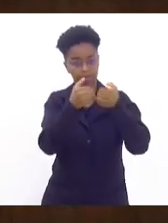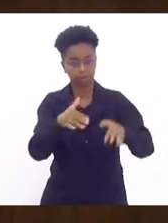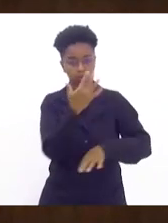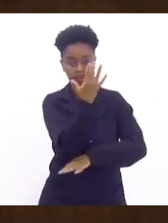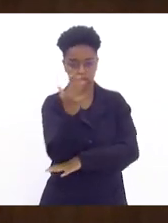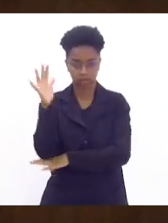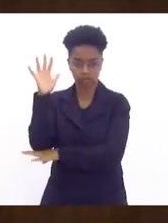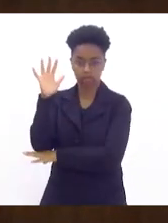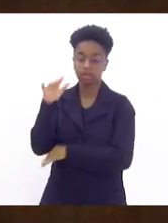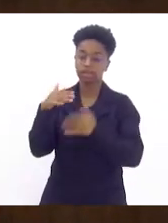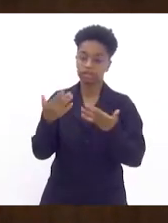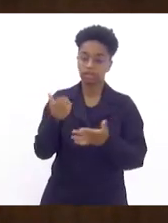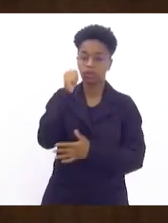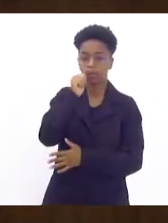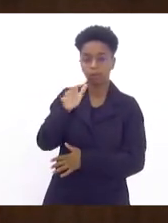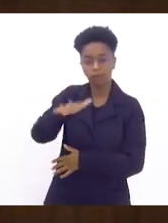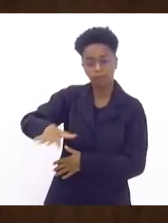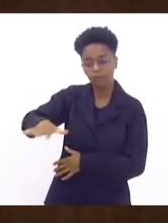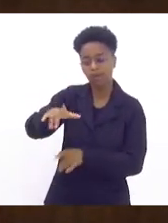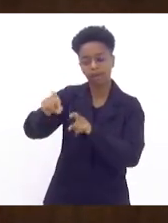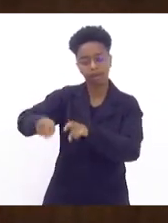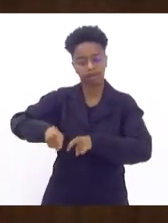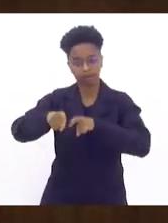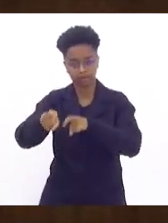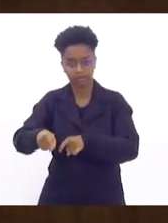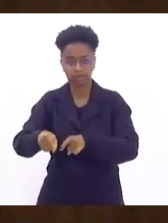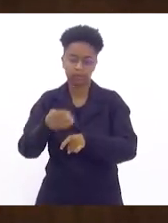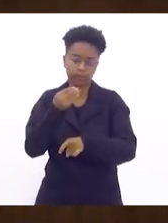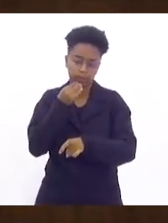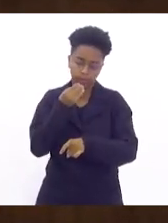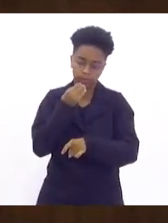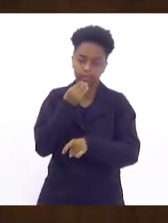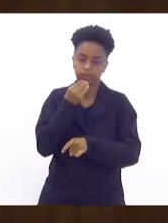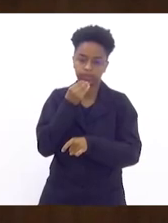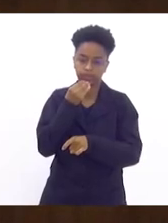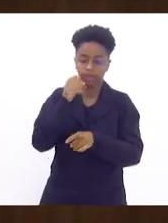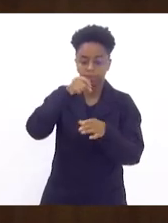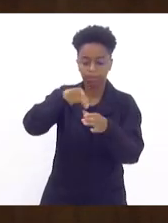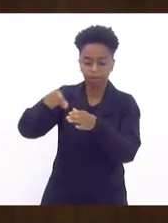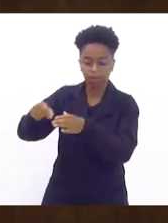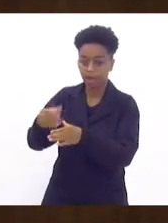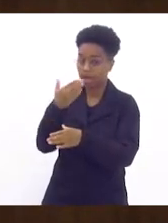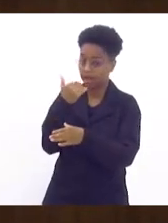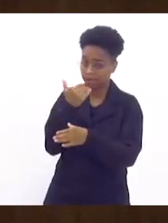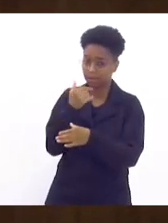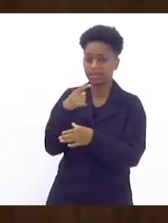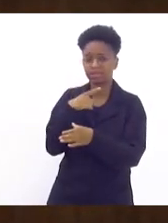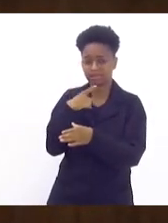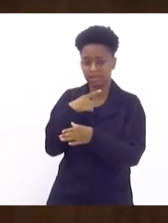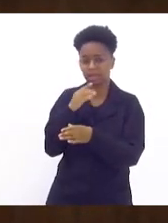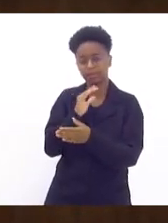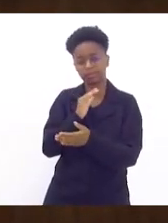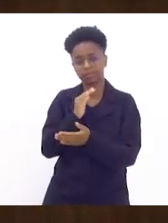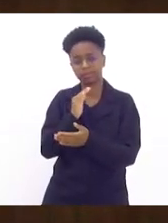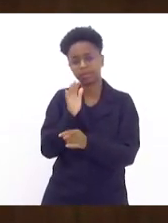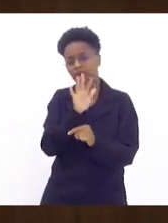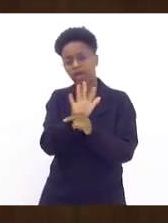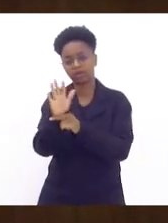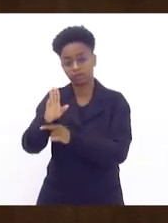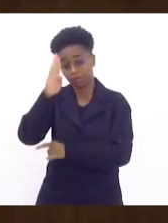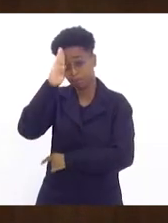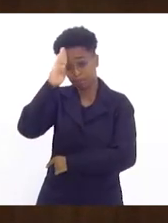é a mulherada do campo claro que na produção de alimentos nós temos muito contribuição Principalmente